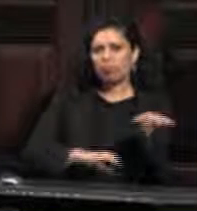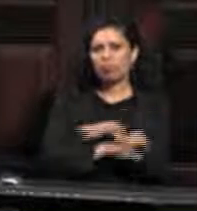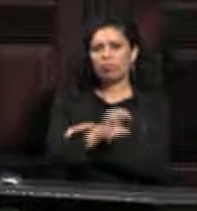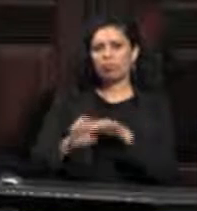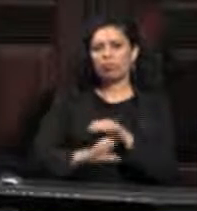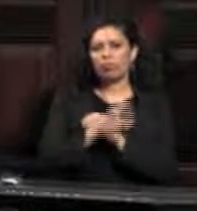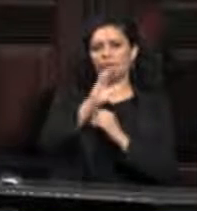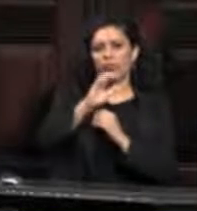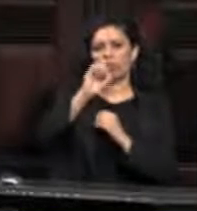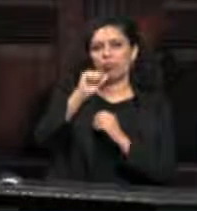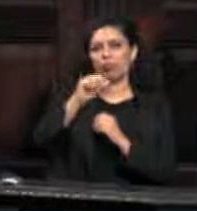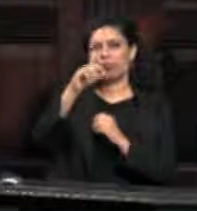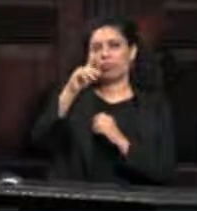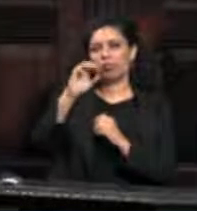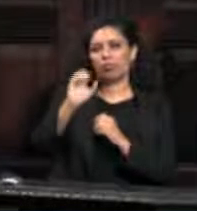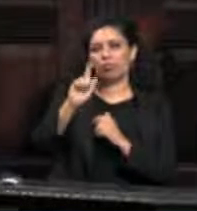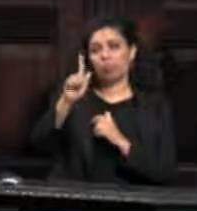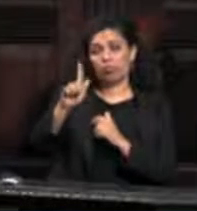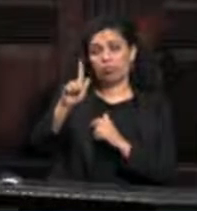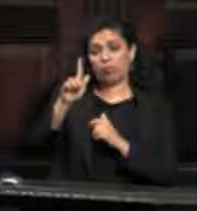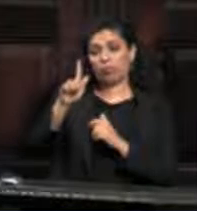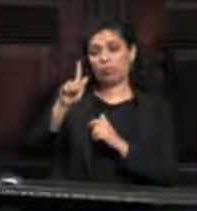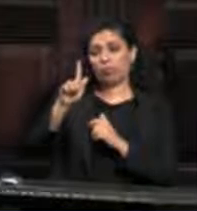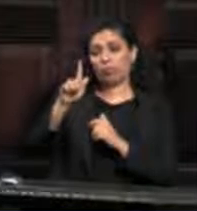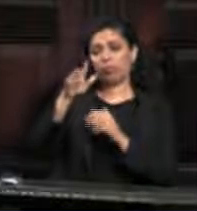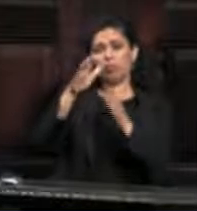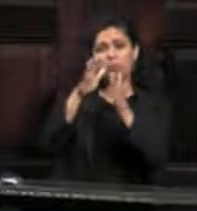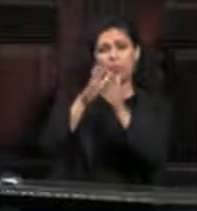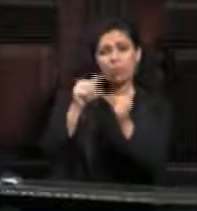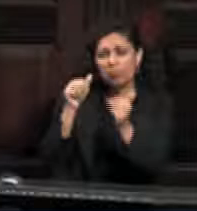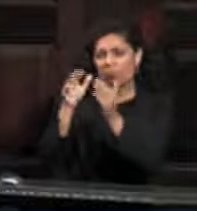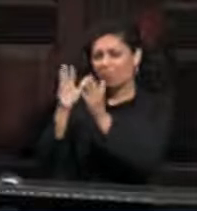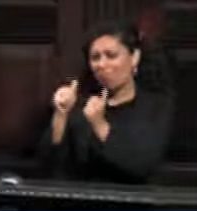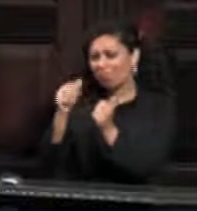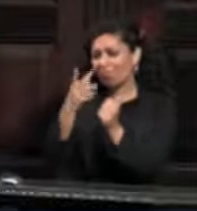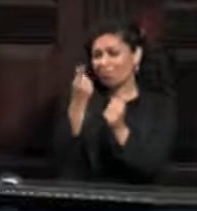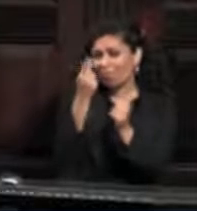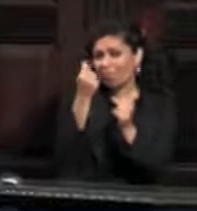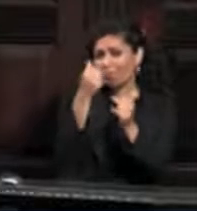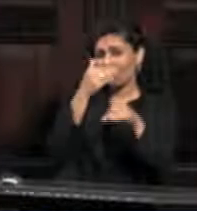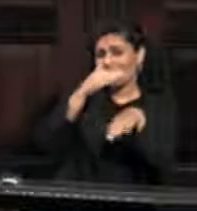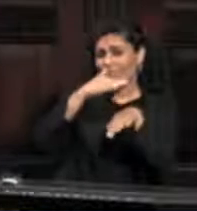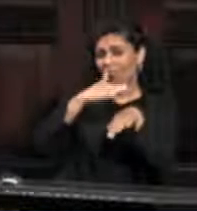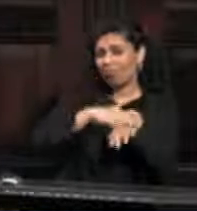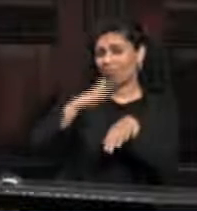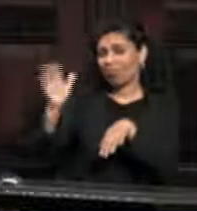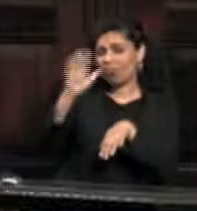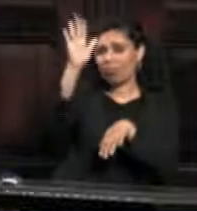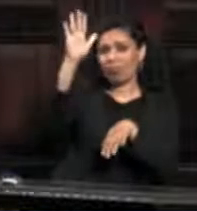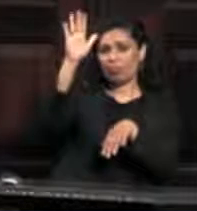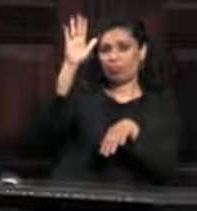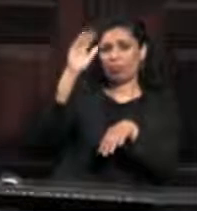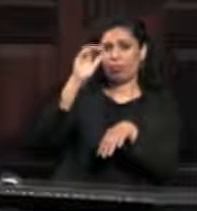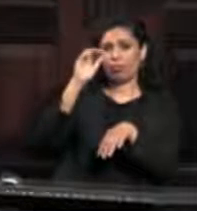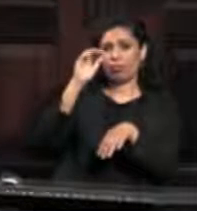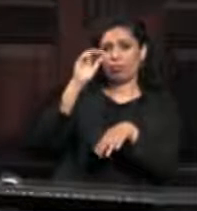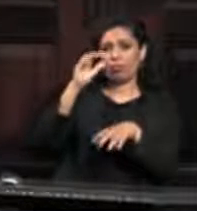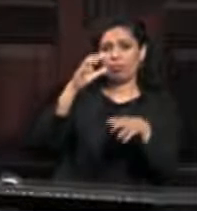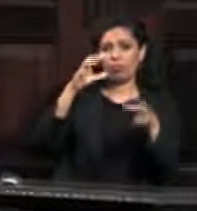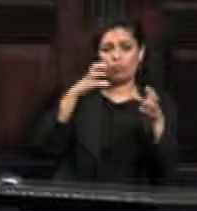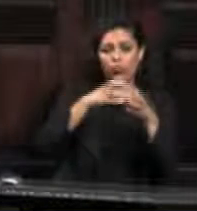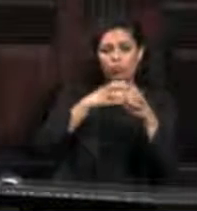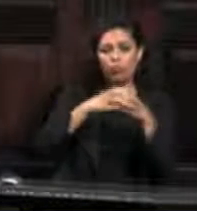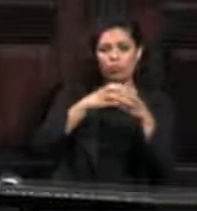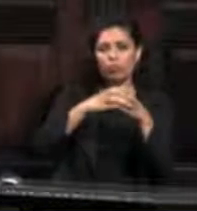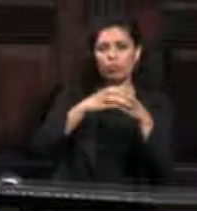que vinha cobrando taxas absurdas daqueles 100 agricultores familiares que